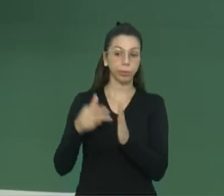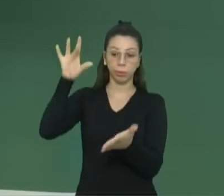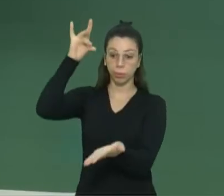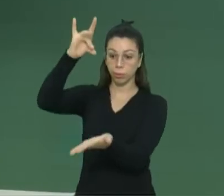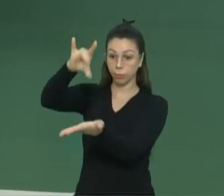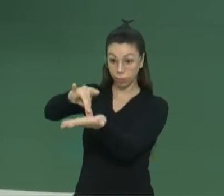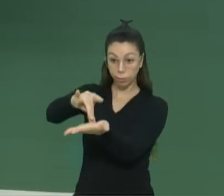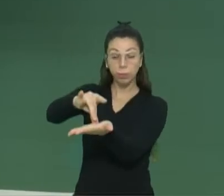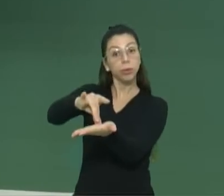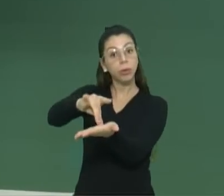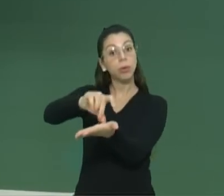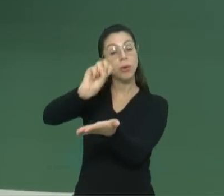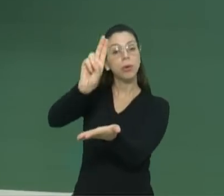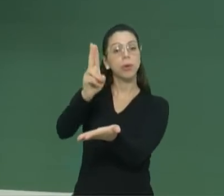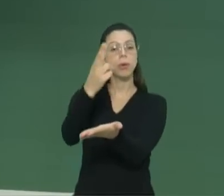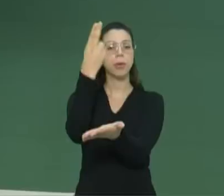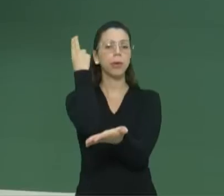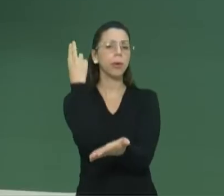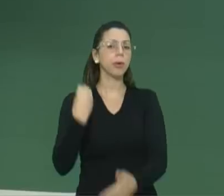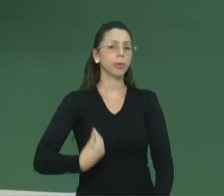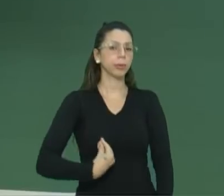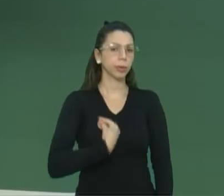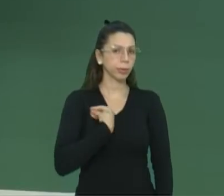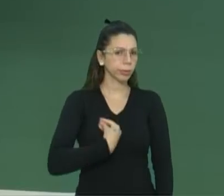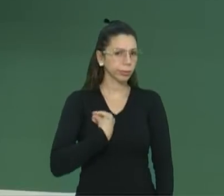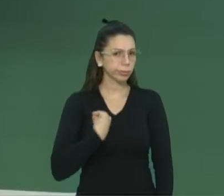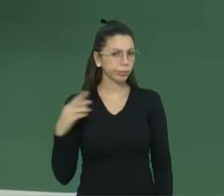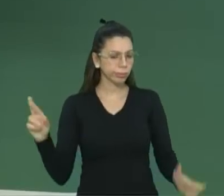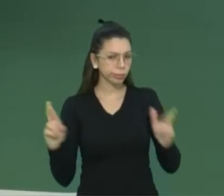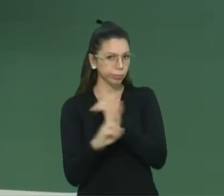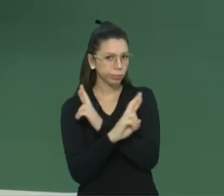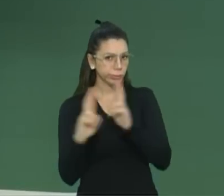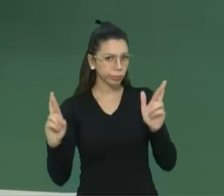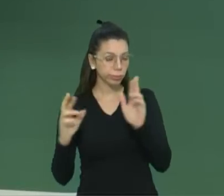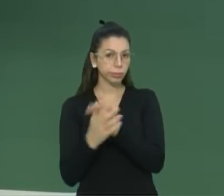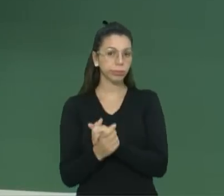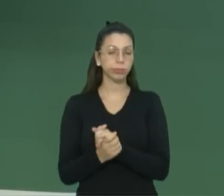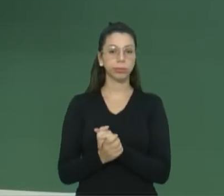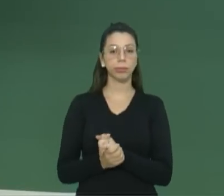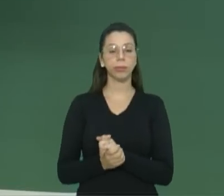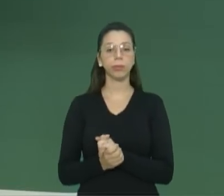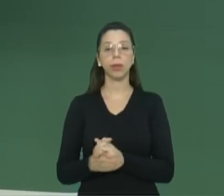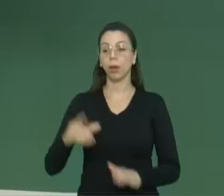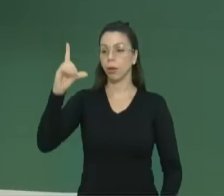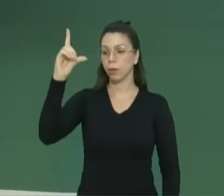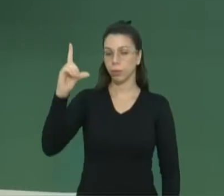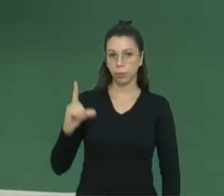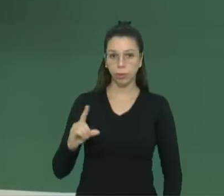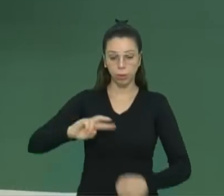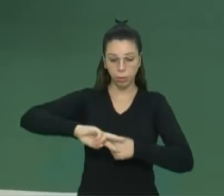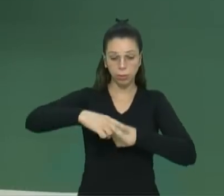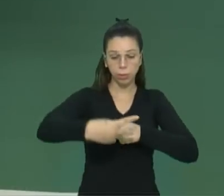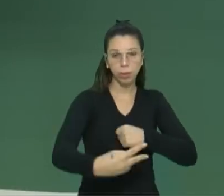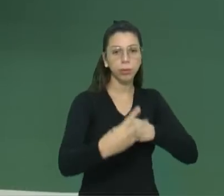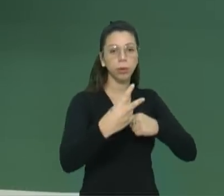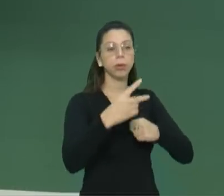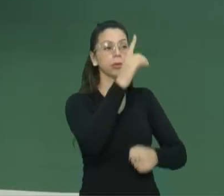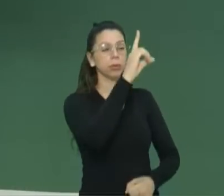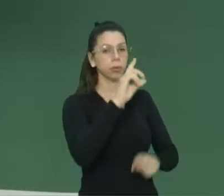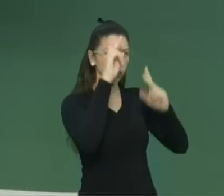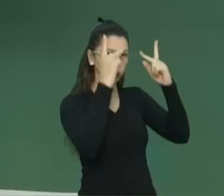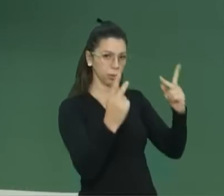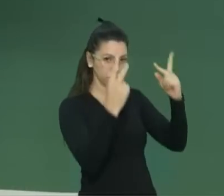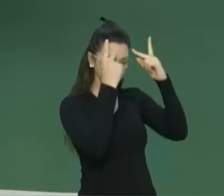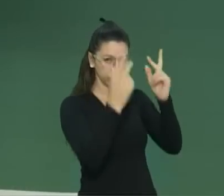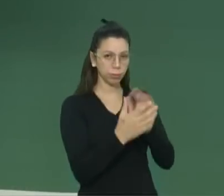verdadeiro ou que existe primordialmente em relação ao outro? Será que o direito positivo, por exemplo, é uma consequência do direito natural? Ou será que o